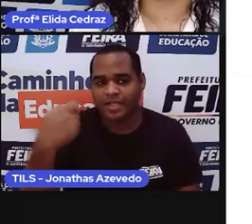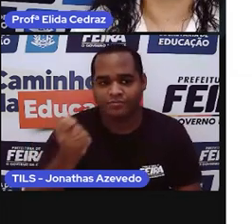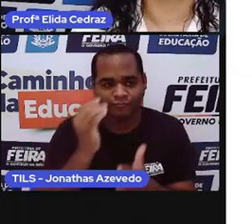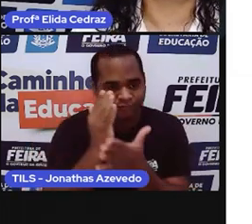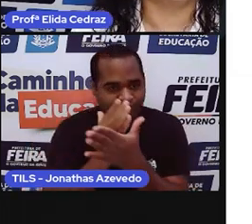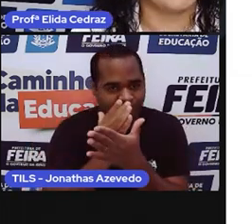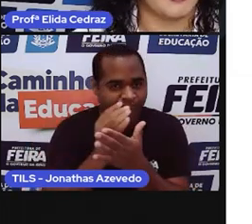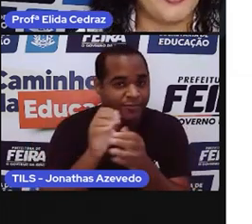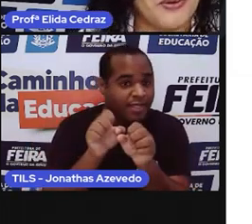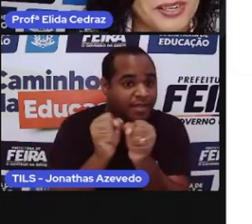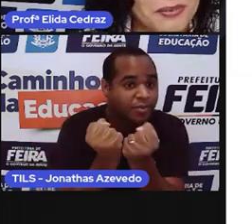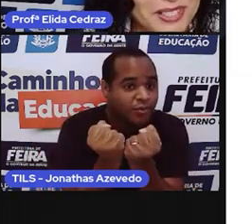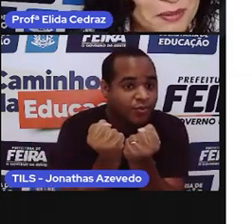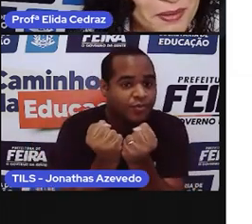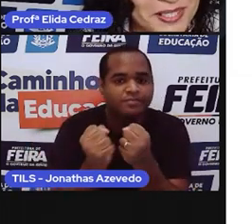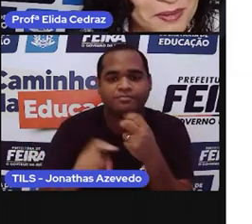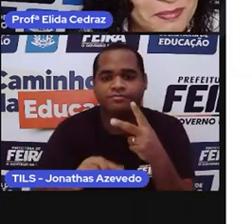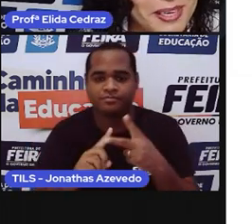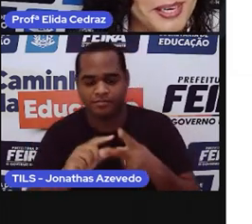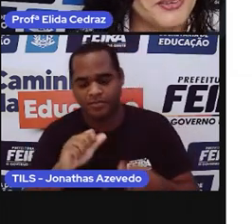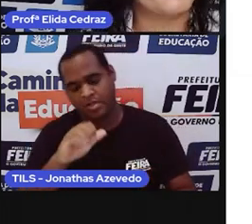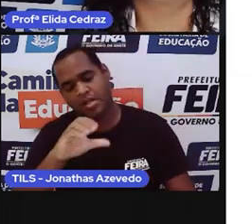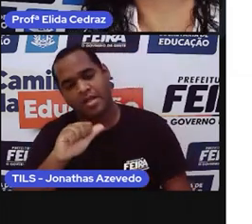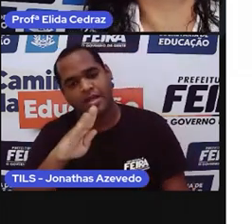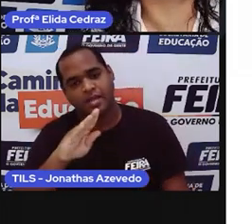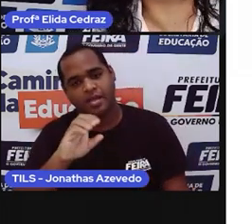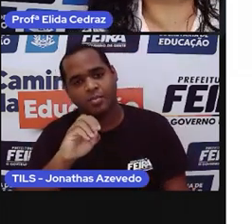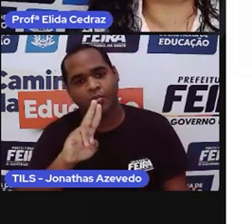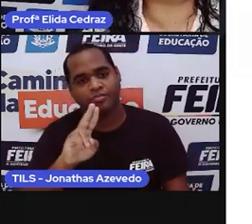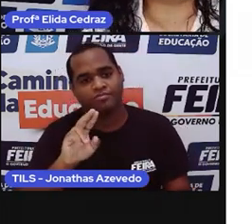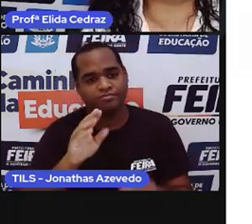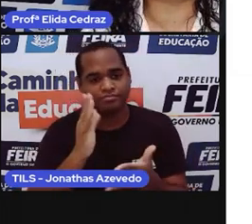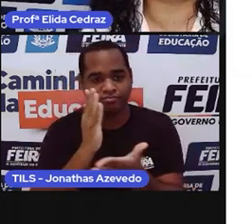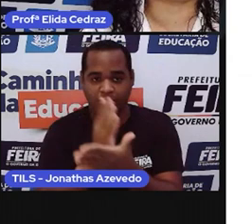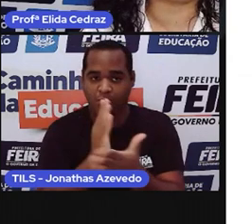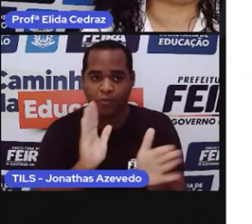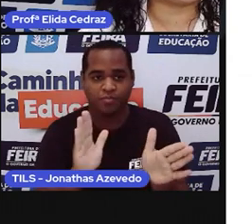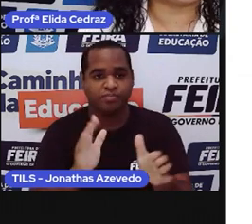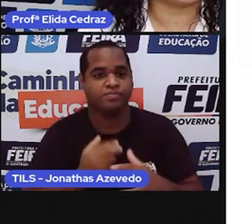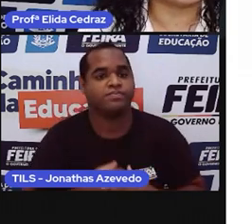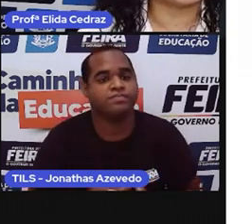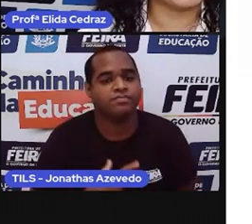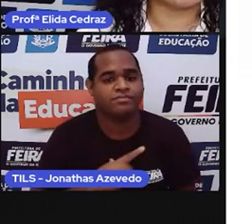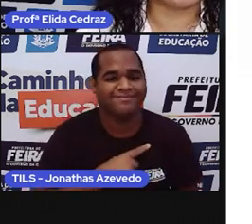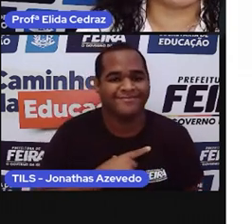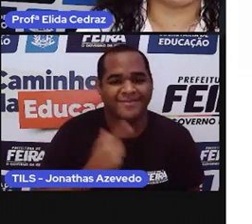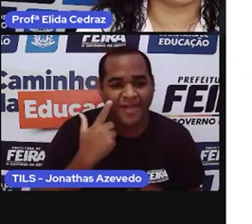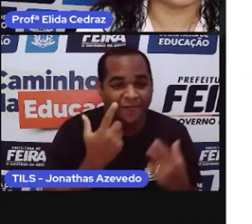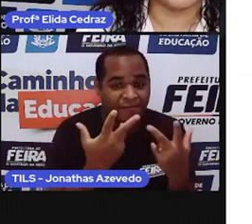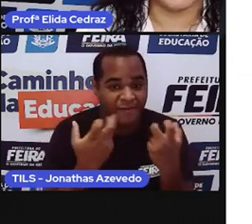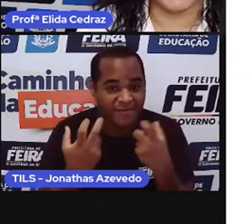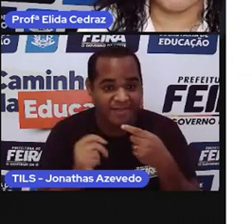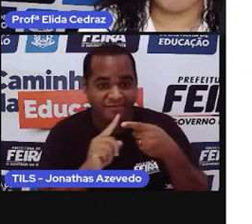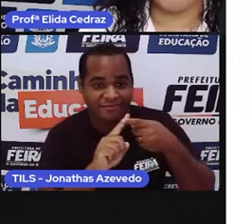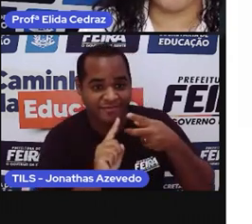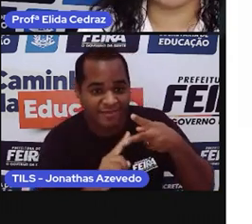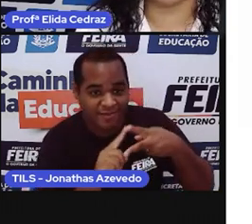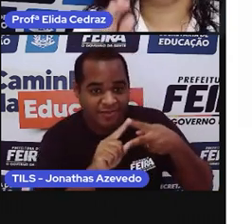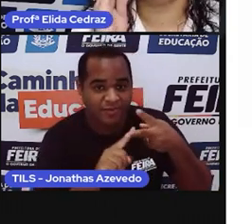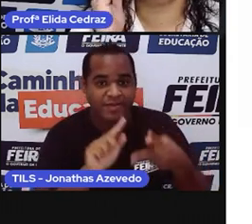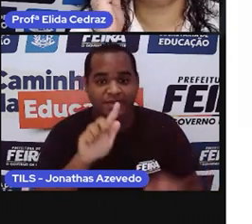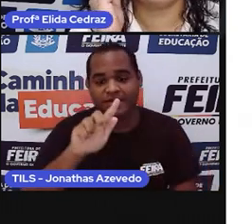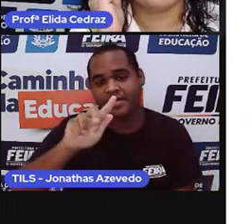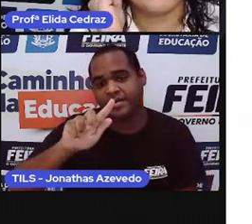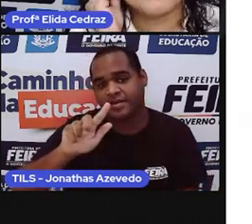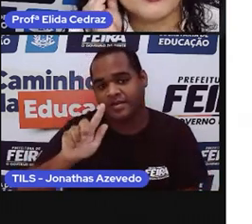acabou. Agora você percebeu isso muito bem. Quebrou e